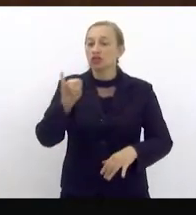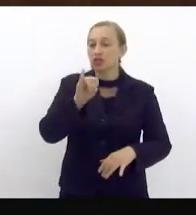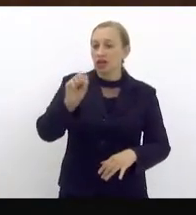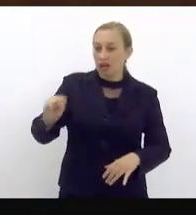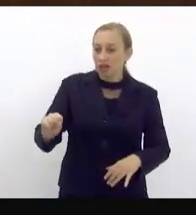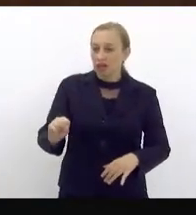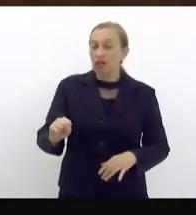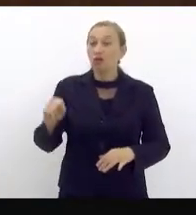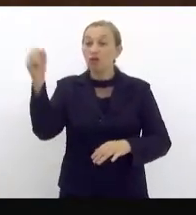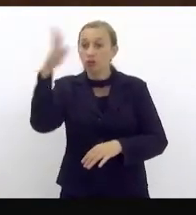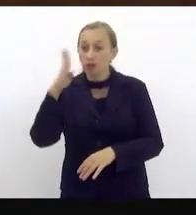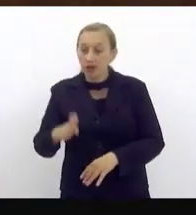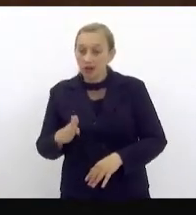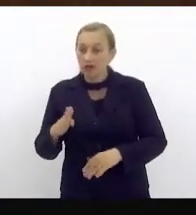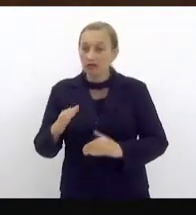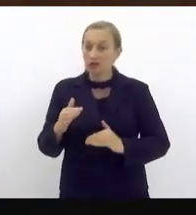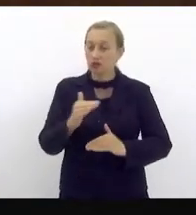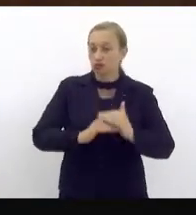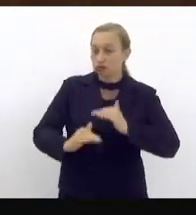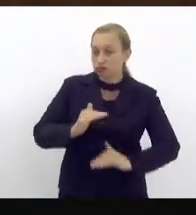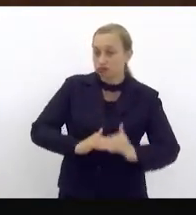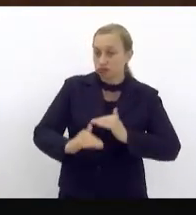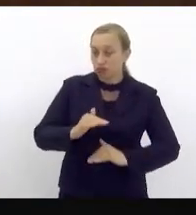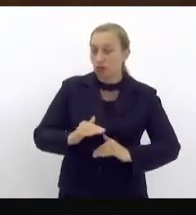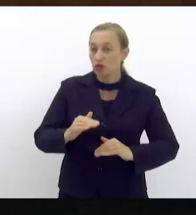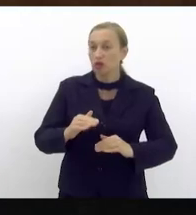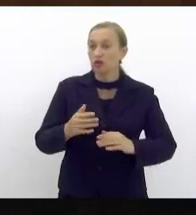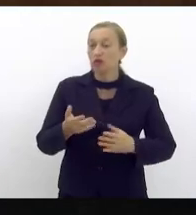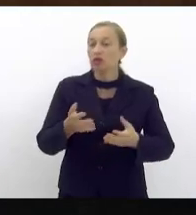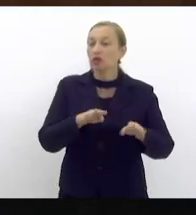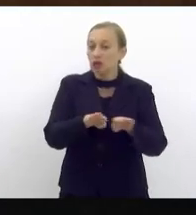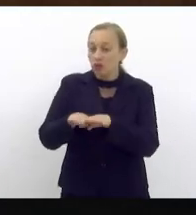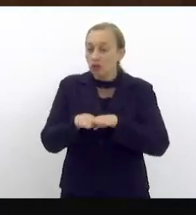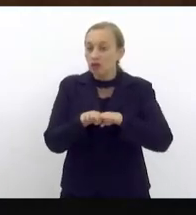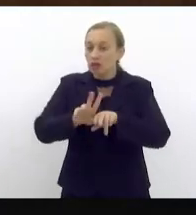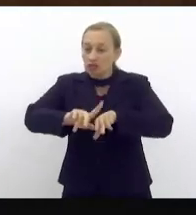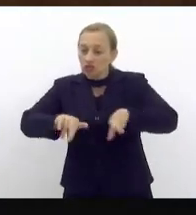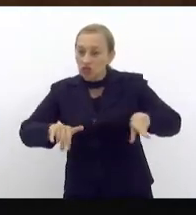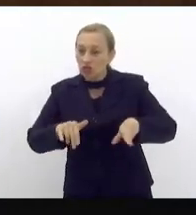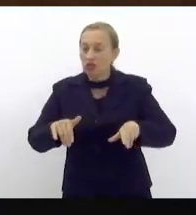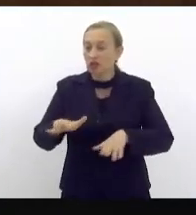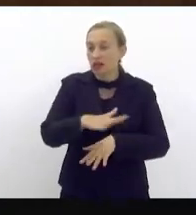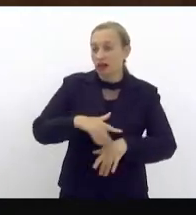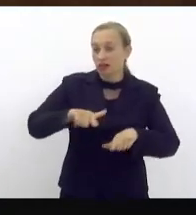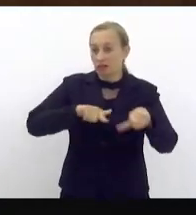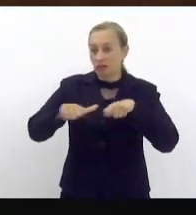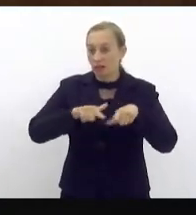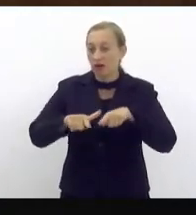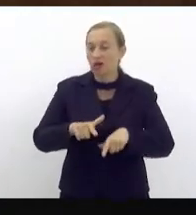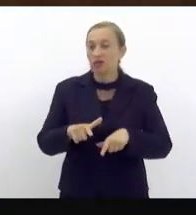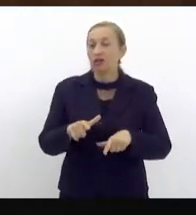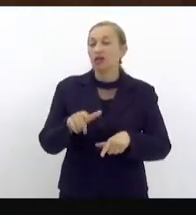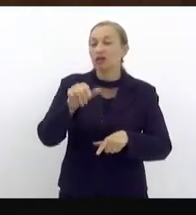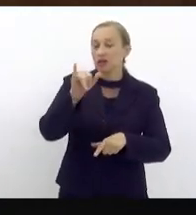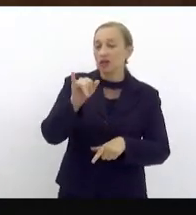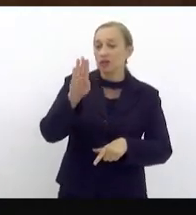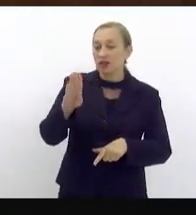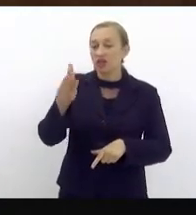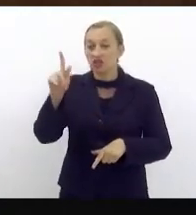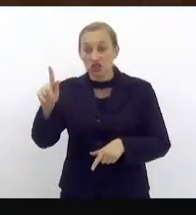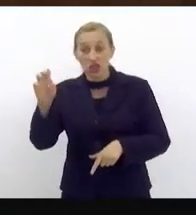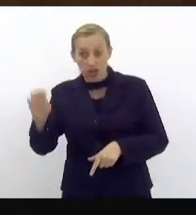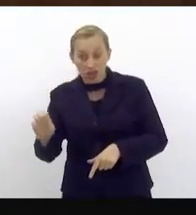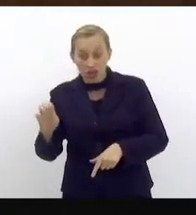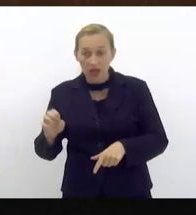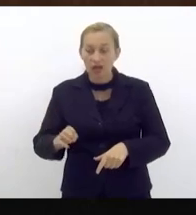o Brasil regrediu na busca pela igualdade de gênero no mercado de trabalho dados do IBGE referentes